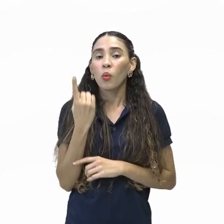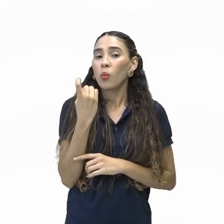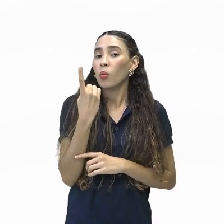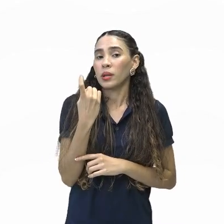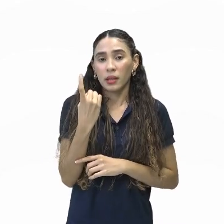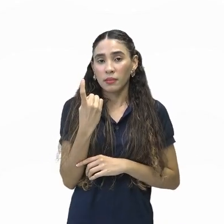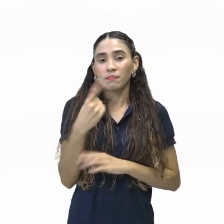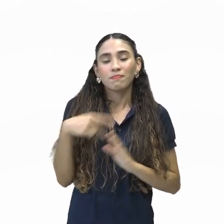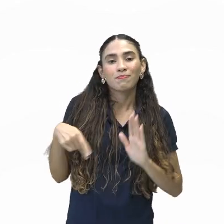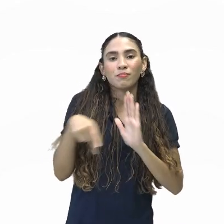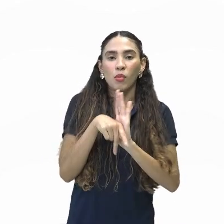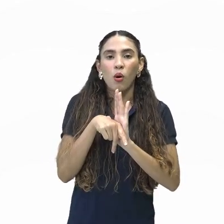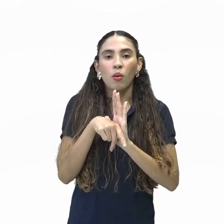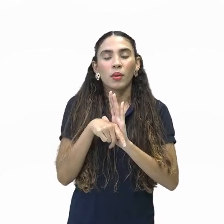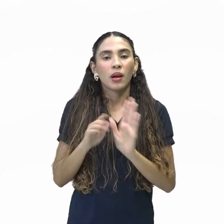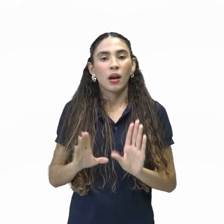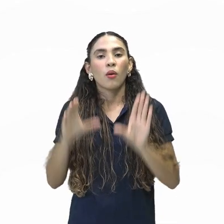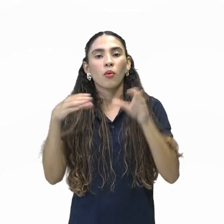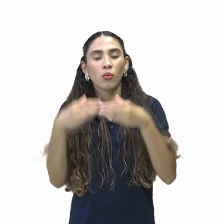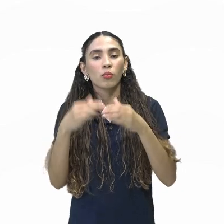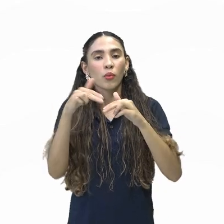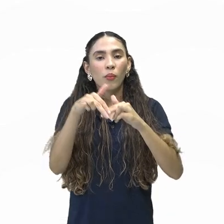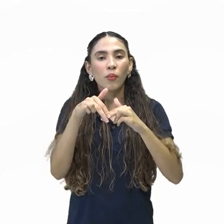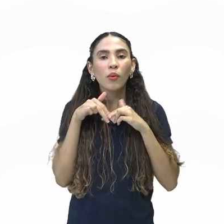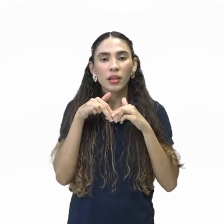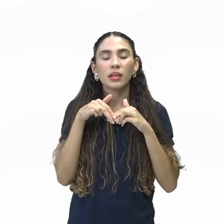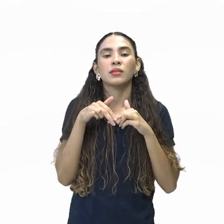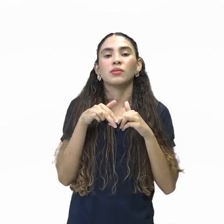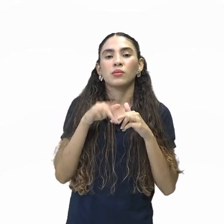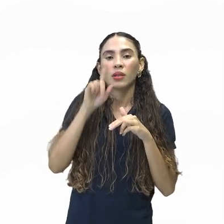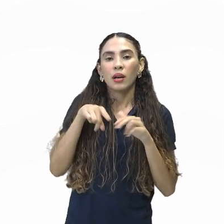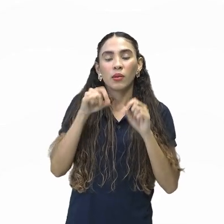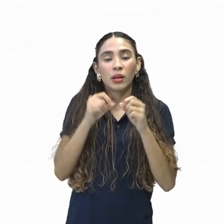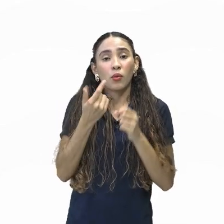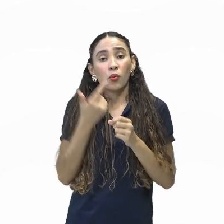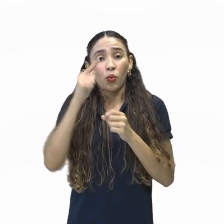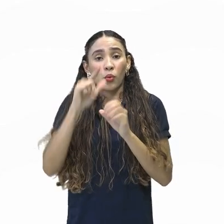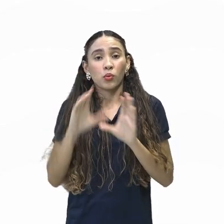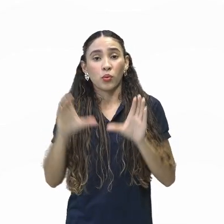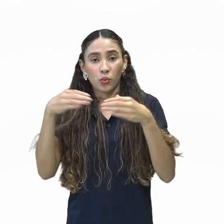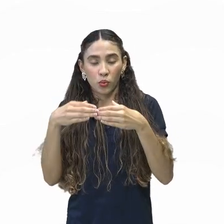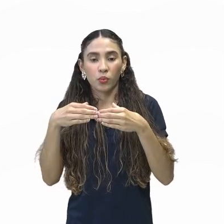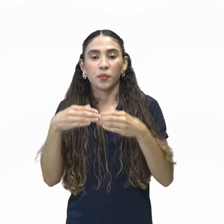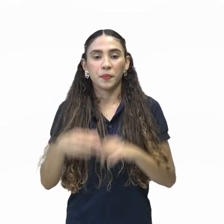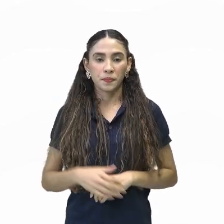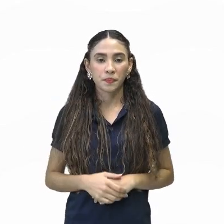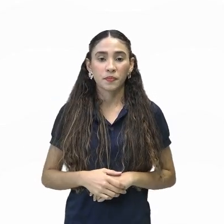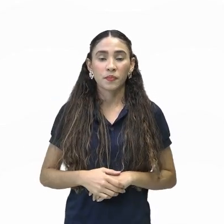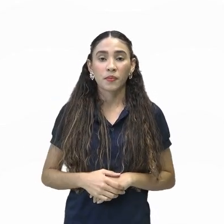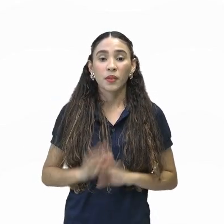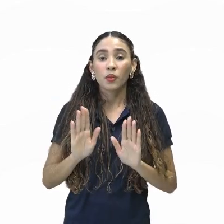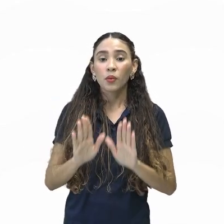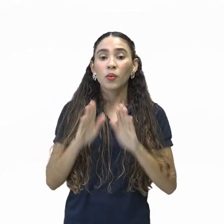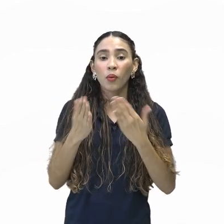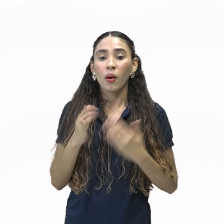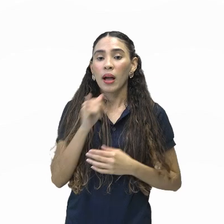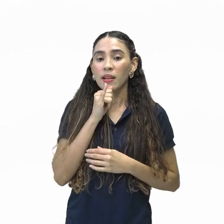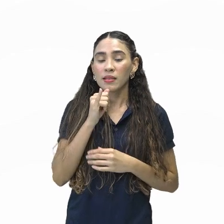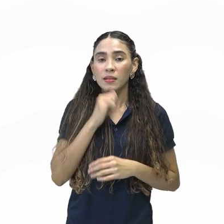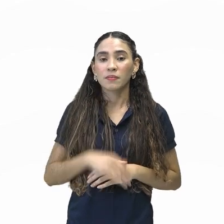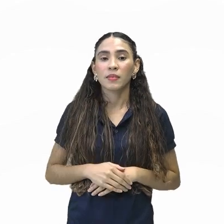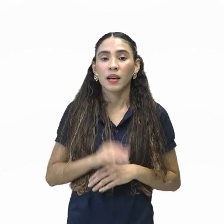únicas, né, apropriadas a esse grupo, por isso que elas se tornaram uma classificação à parte. Quem são elas? Elas são